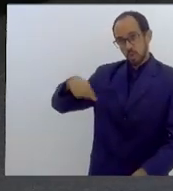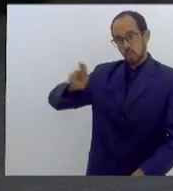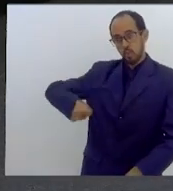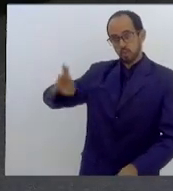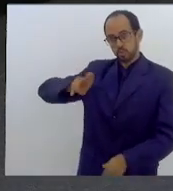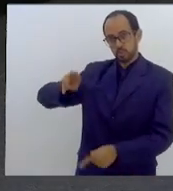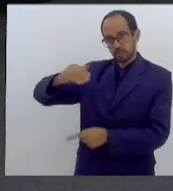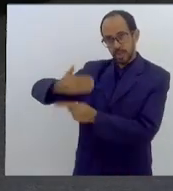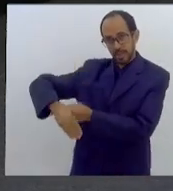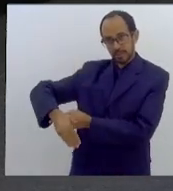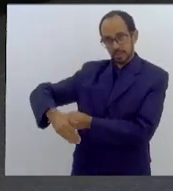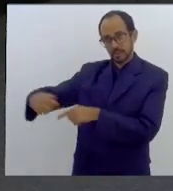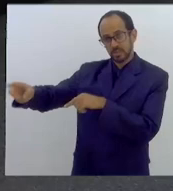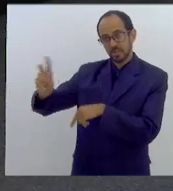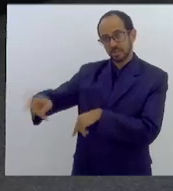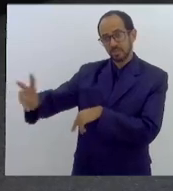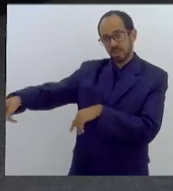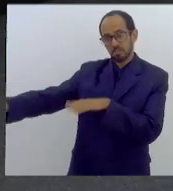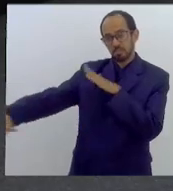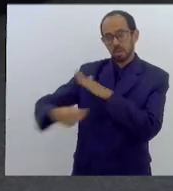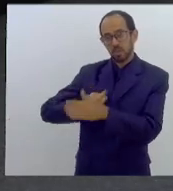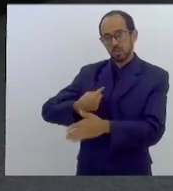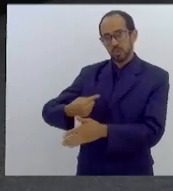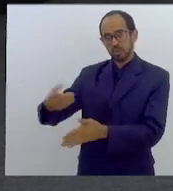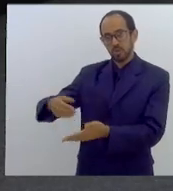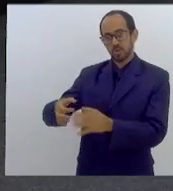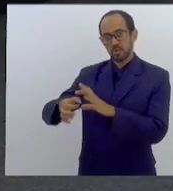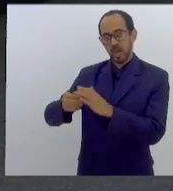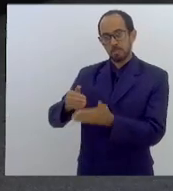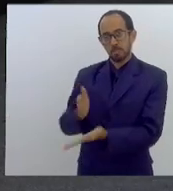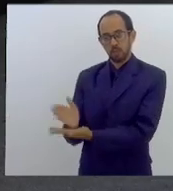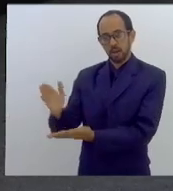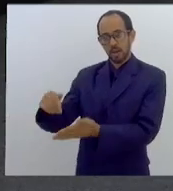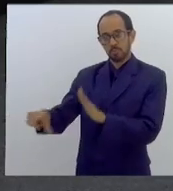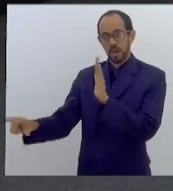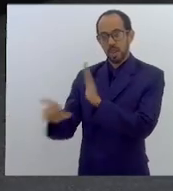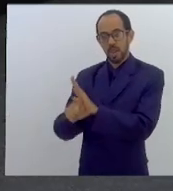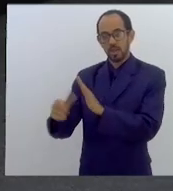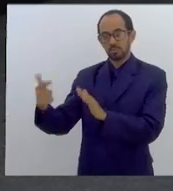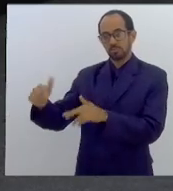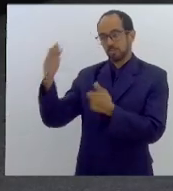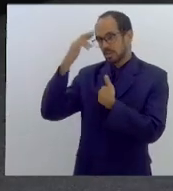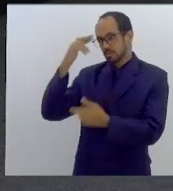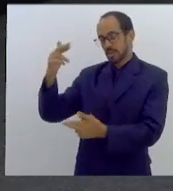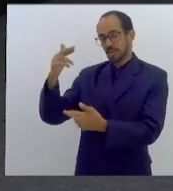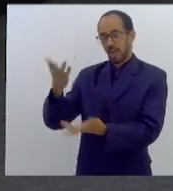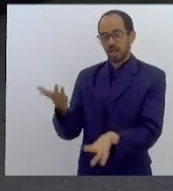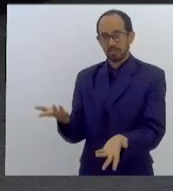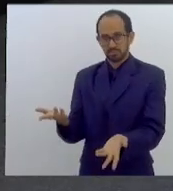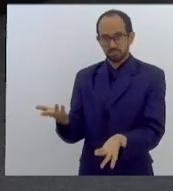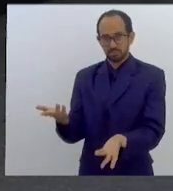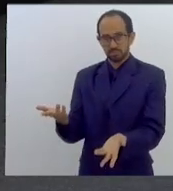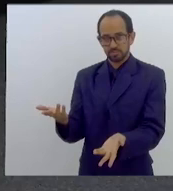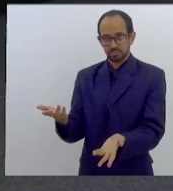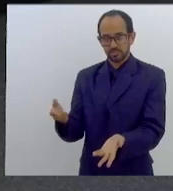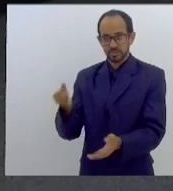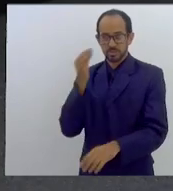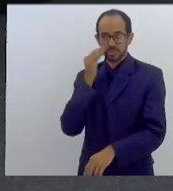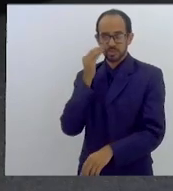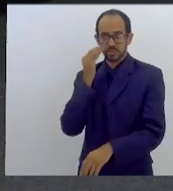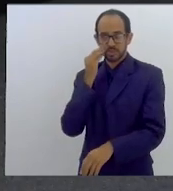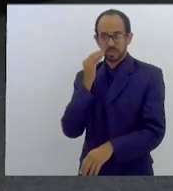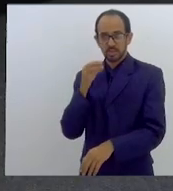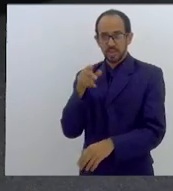os taxistas me perguntam assim: olha, os senhores aprovaram uma lei que não é cumprida. E os senhores estão tentando